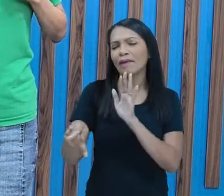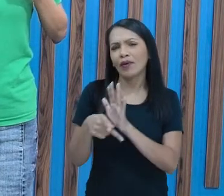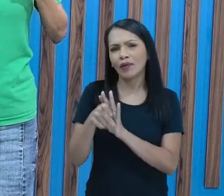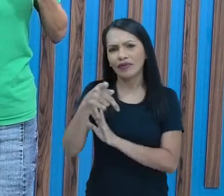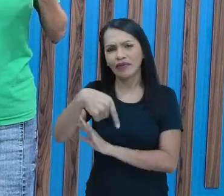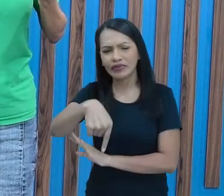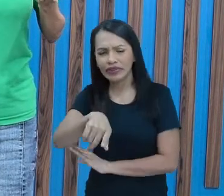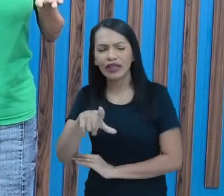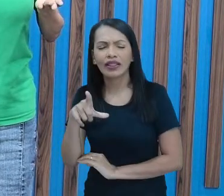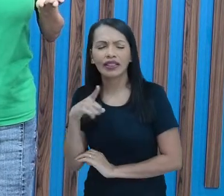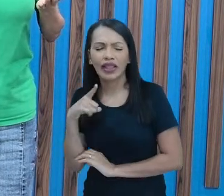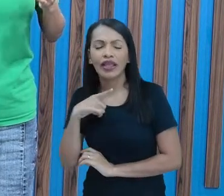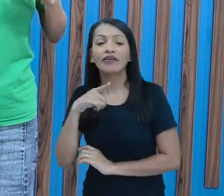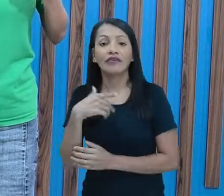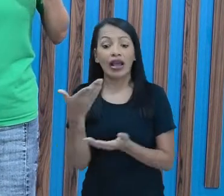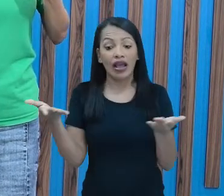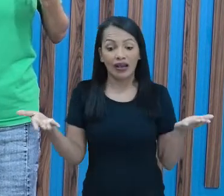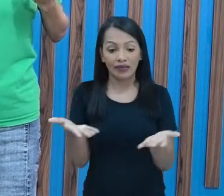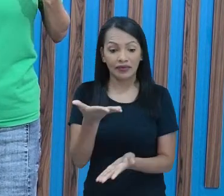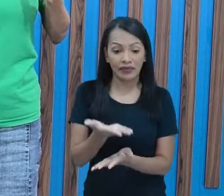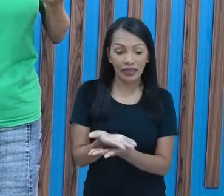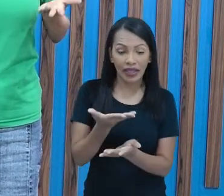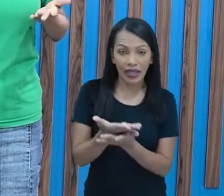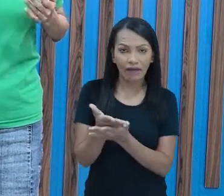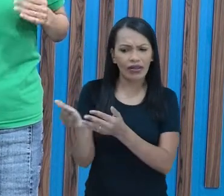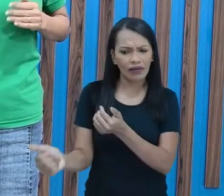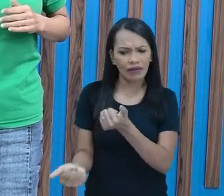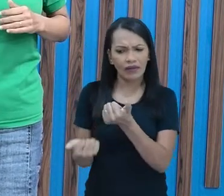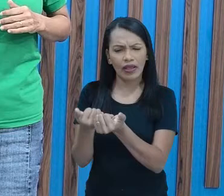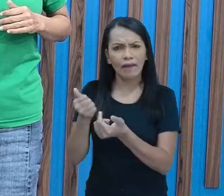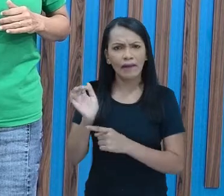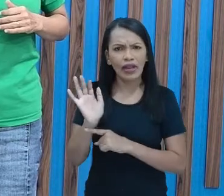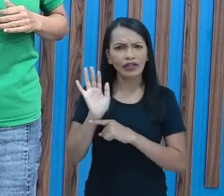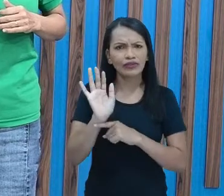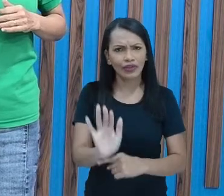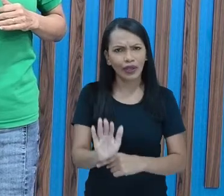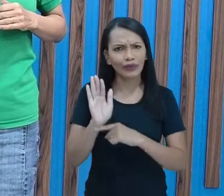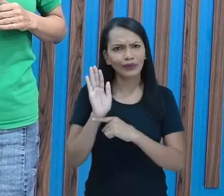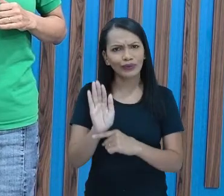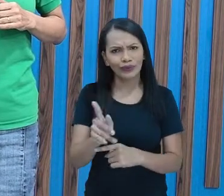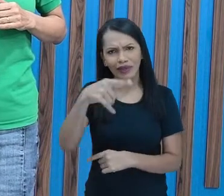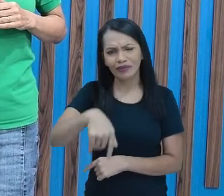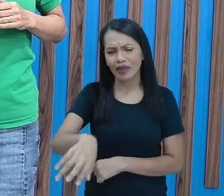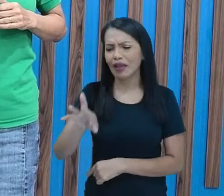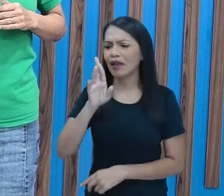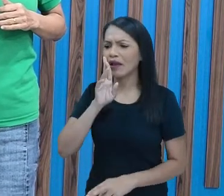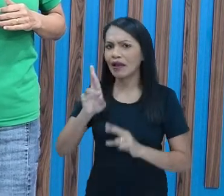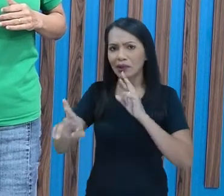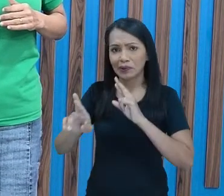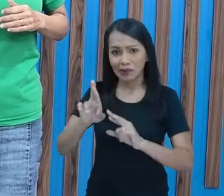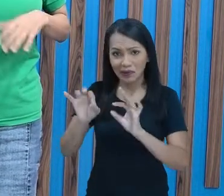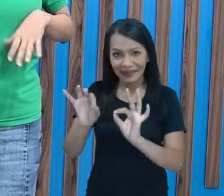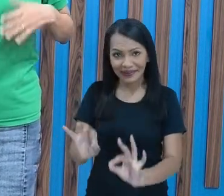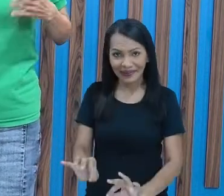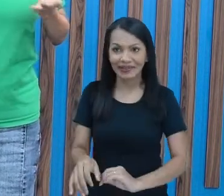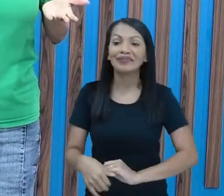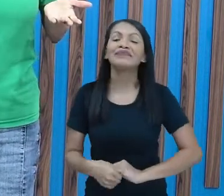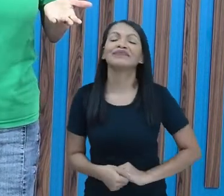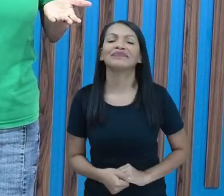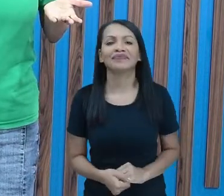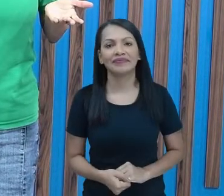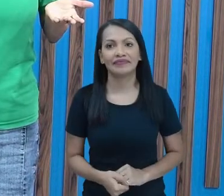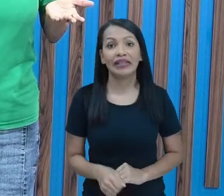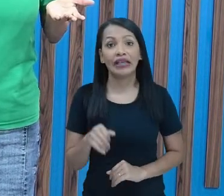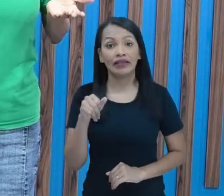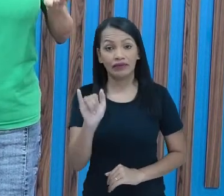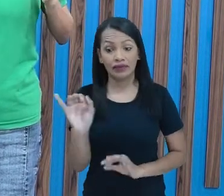e você tem a aula, tá certo? Para ser um suporte a mais para responder esse material.